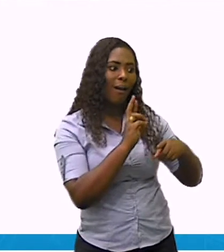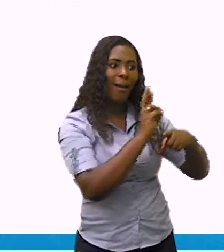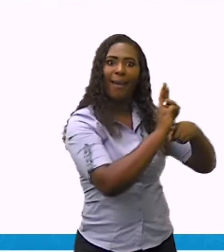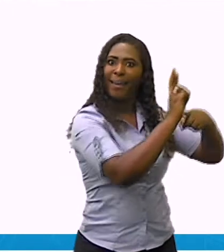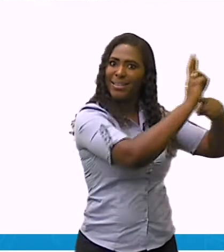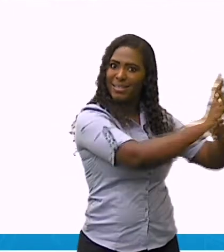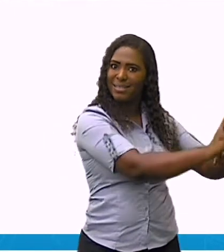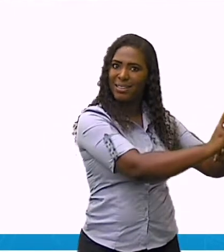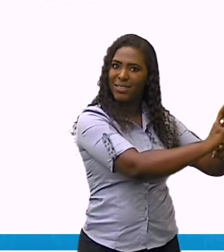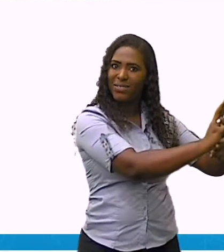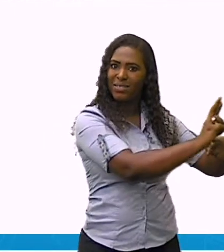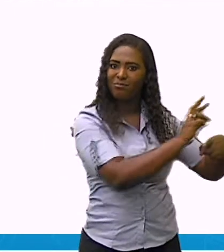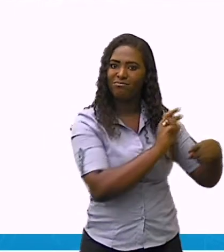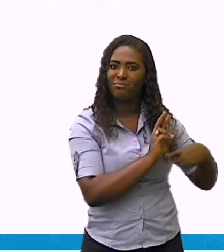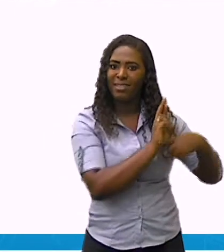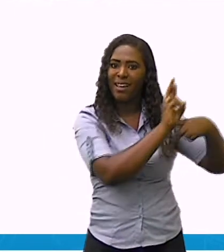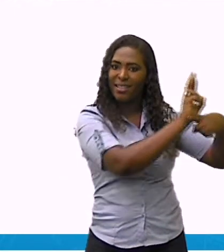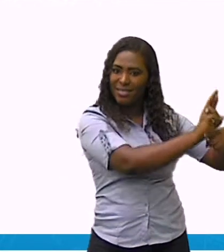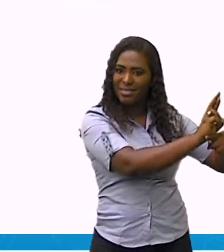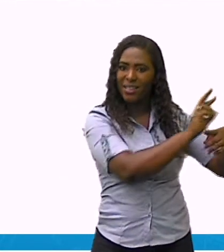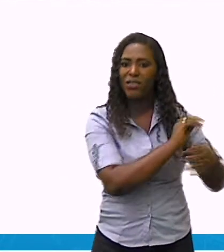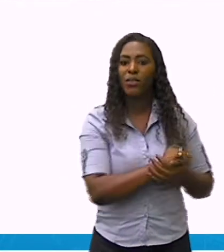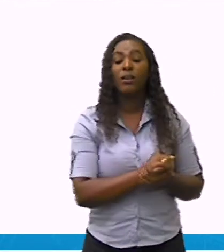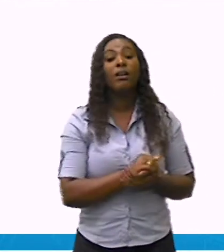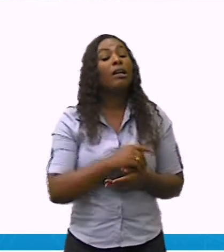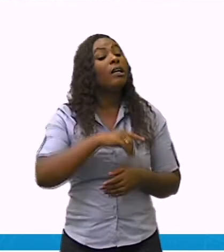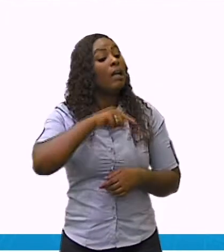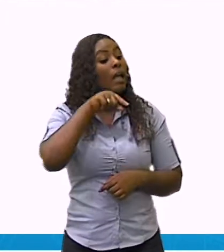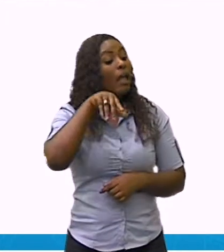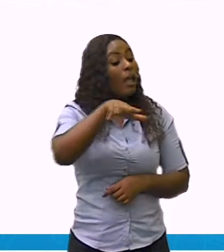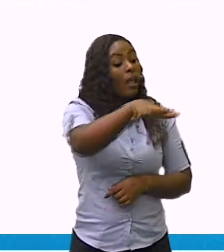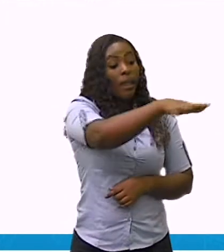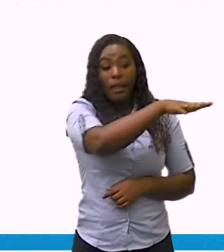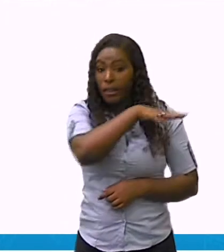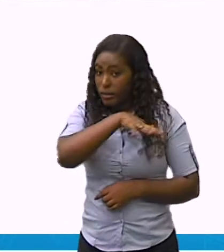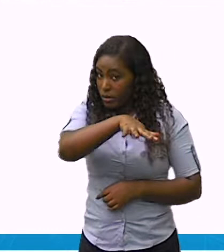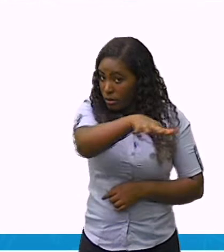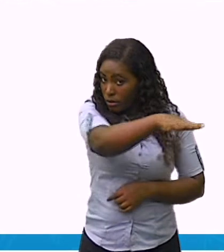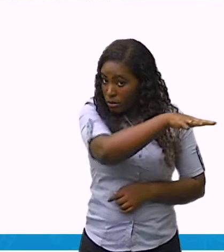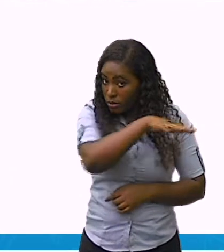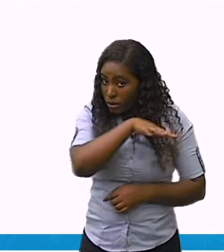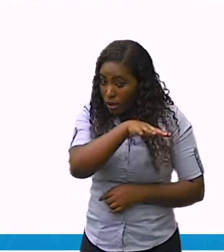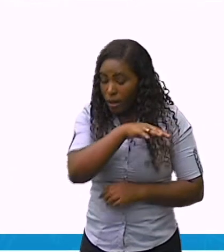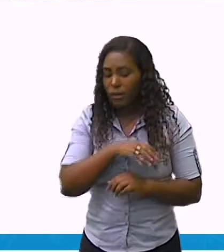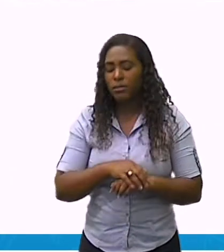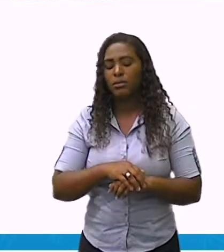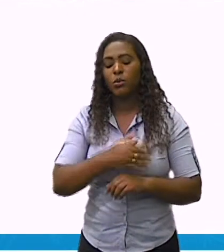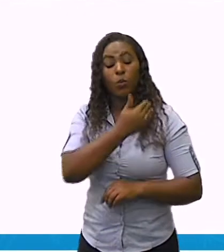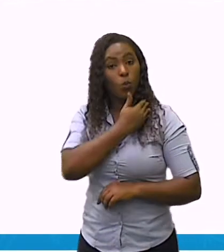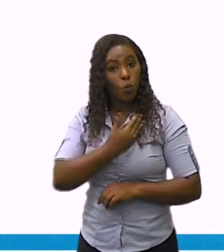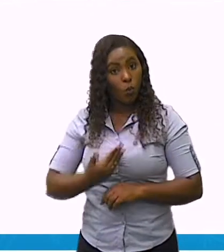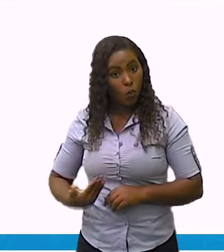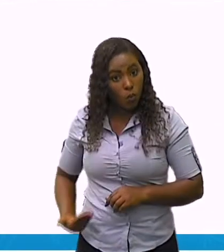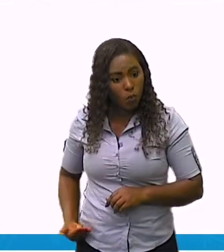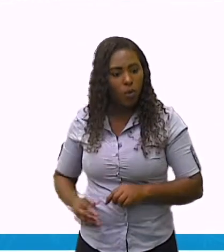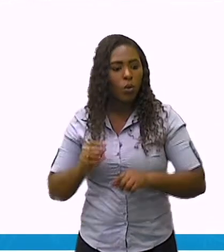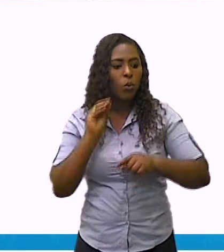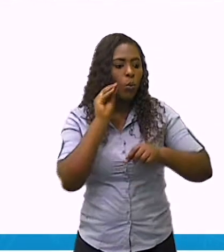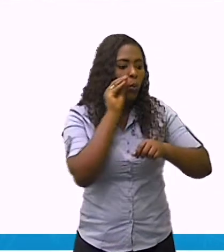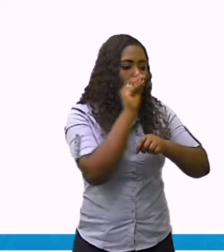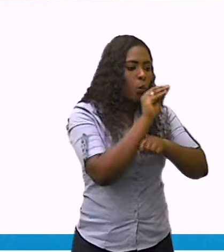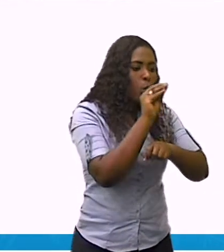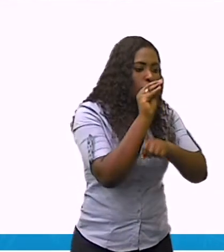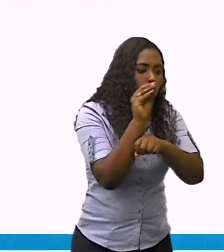São ambientes que competem ao governo municipal a organização e a